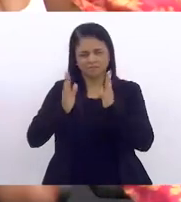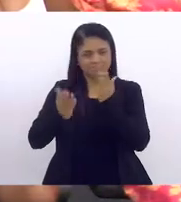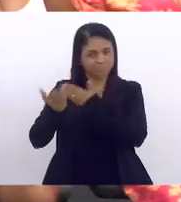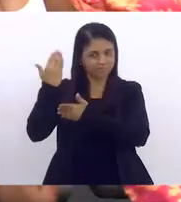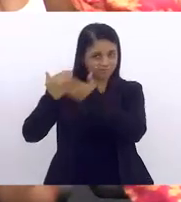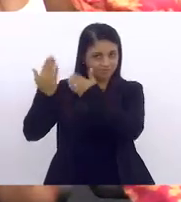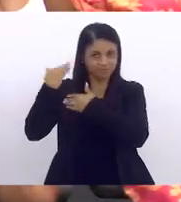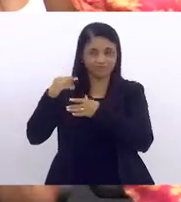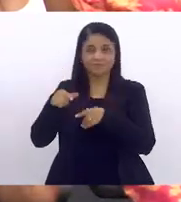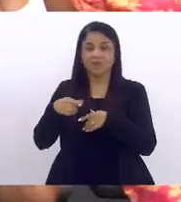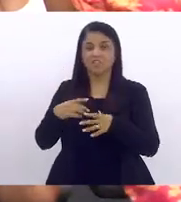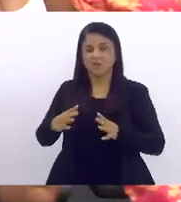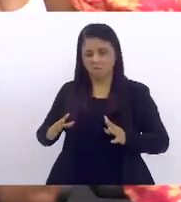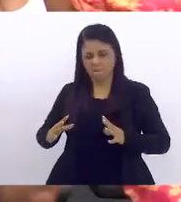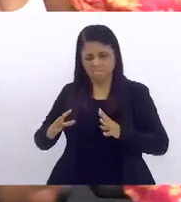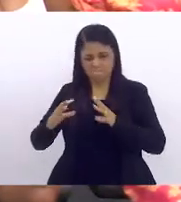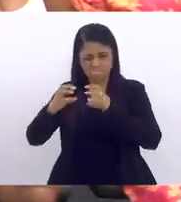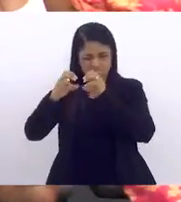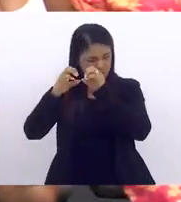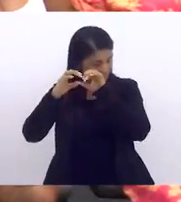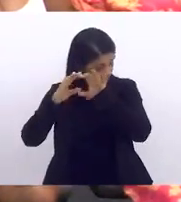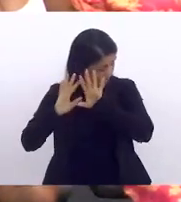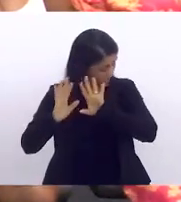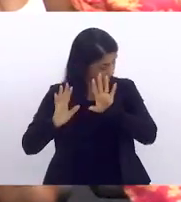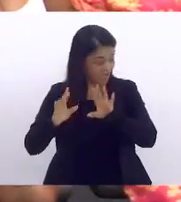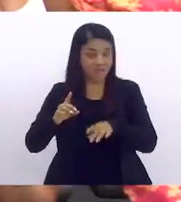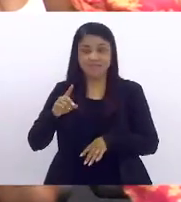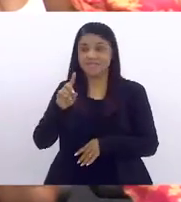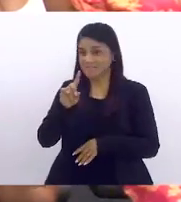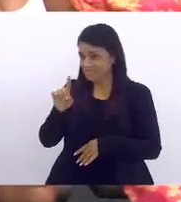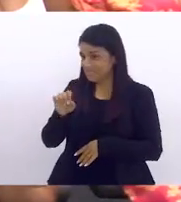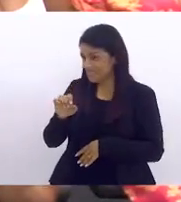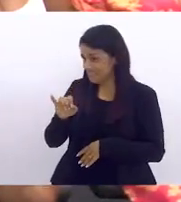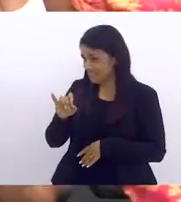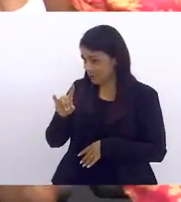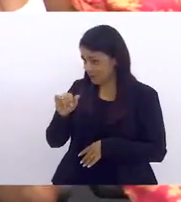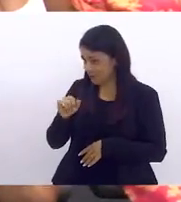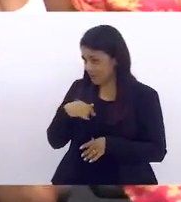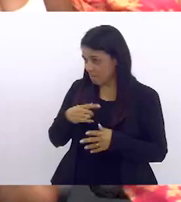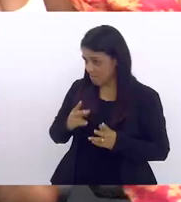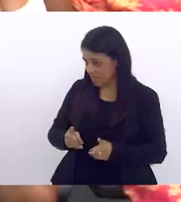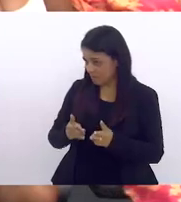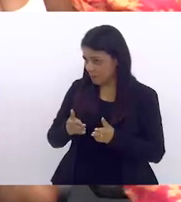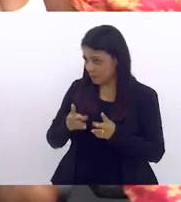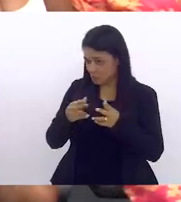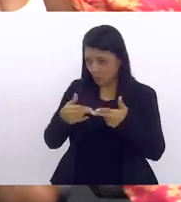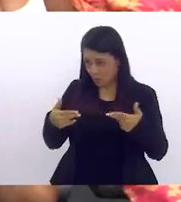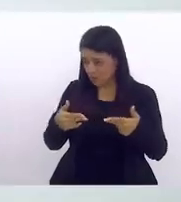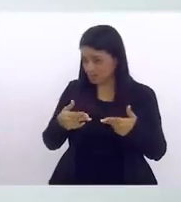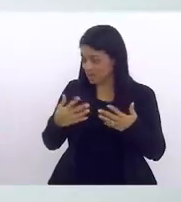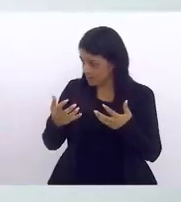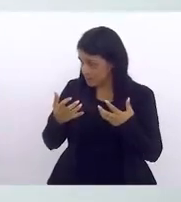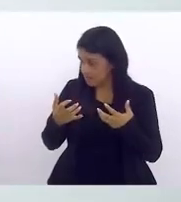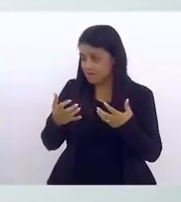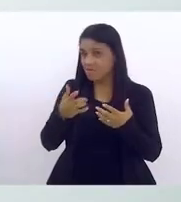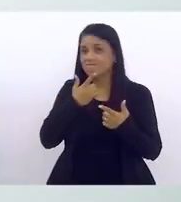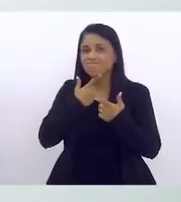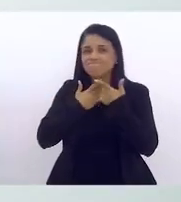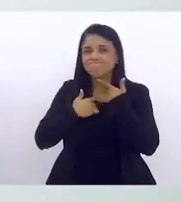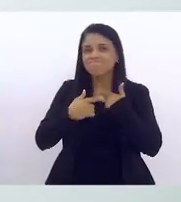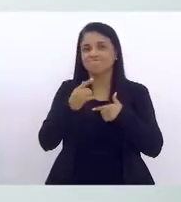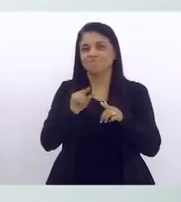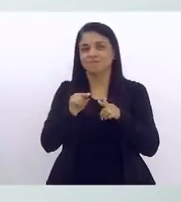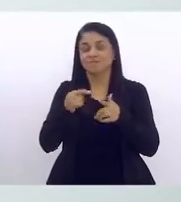como brigávamos, né, Zilda? Mas brigávamos, gente, assim, queríamos as mesmas coisas. E imagine